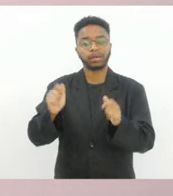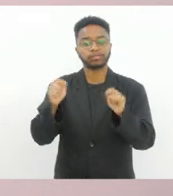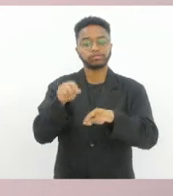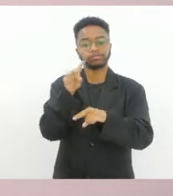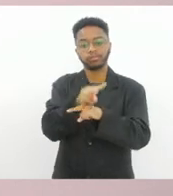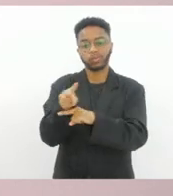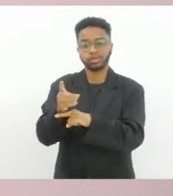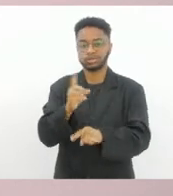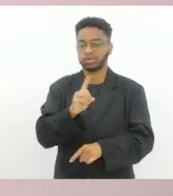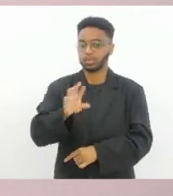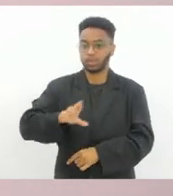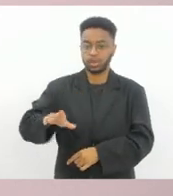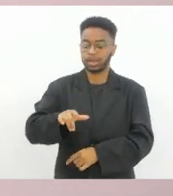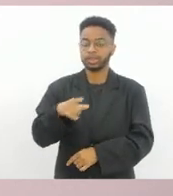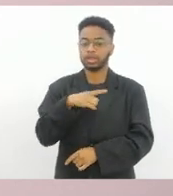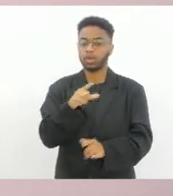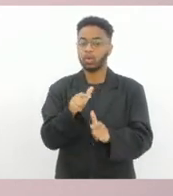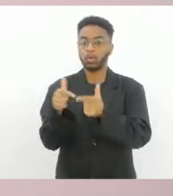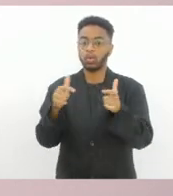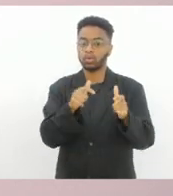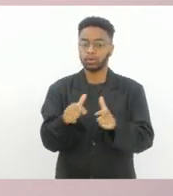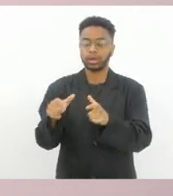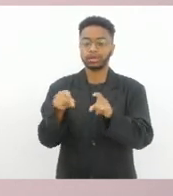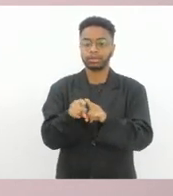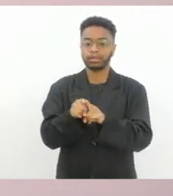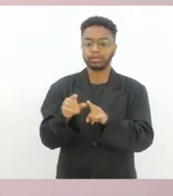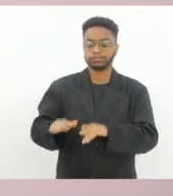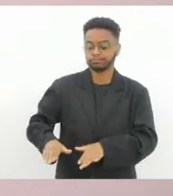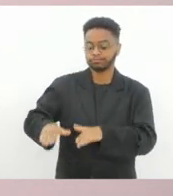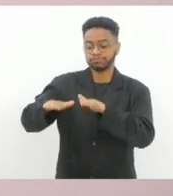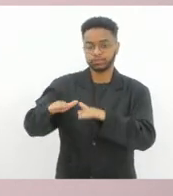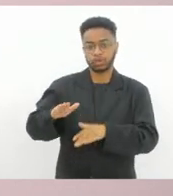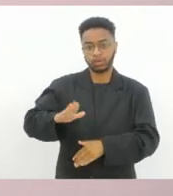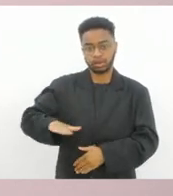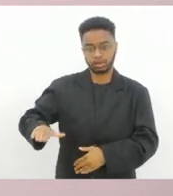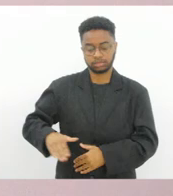gente considera outras redes, inclusive desde criança.